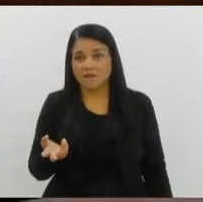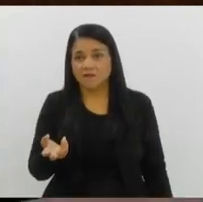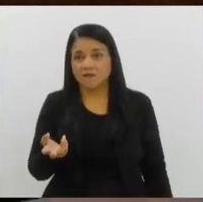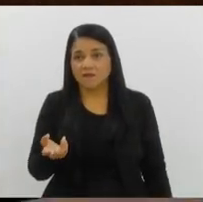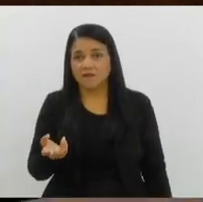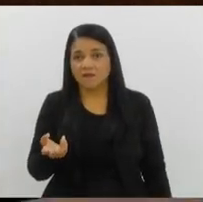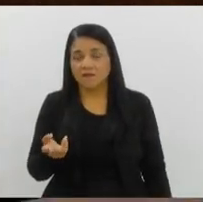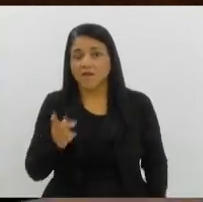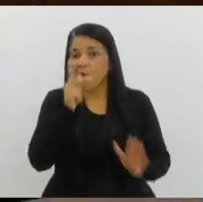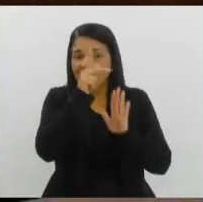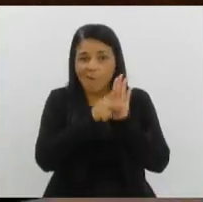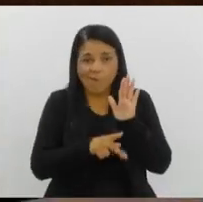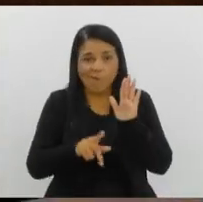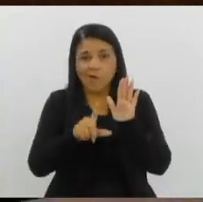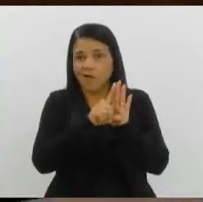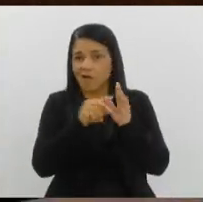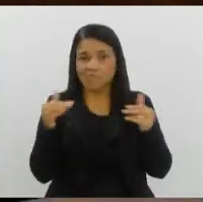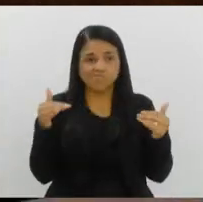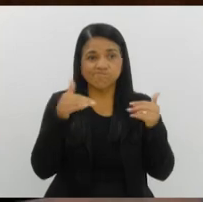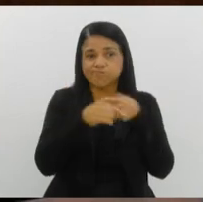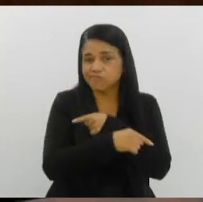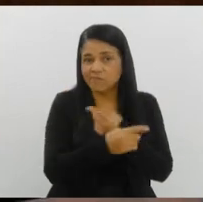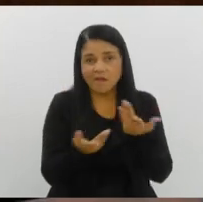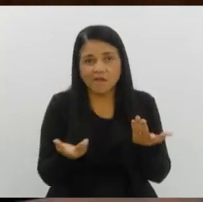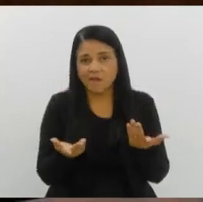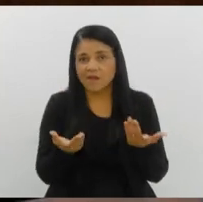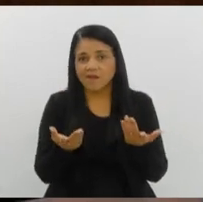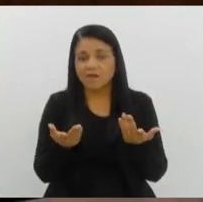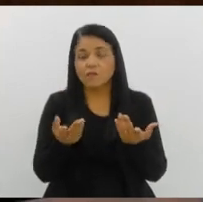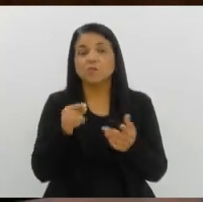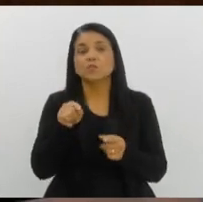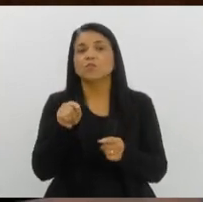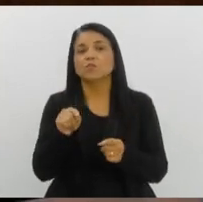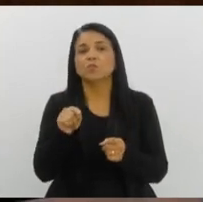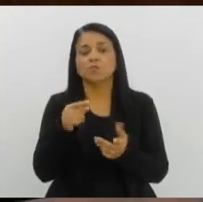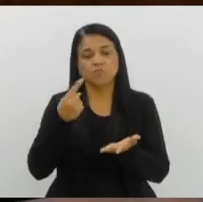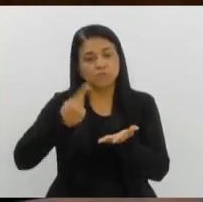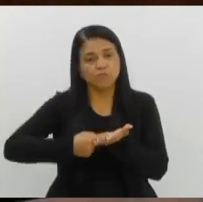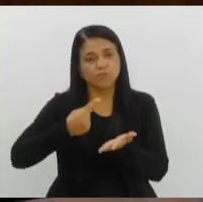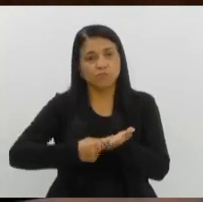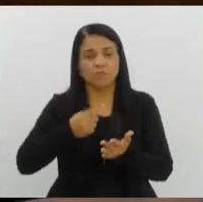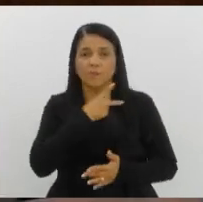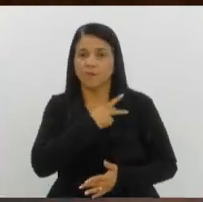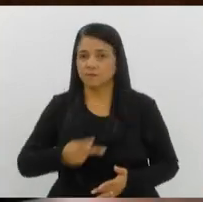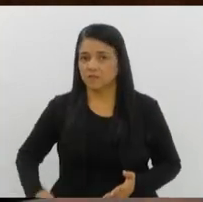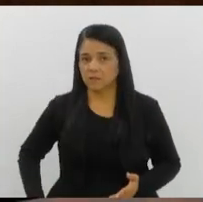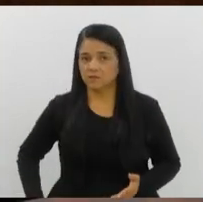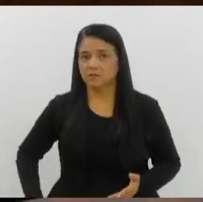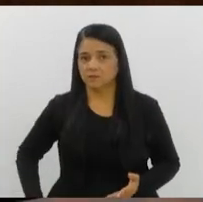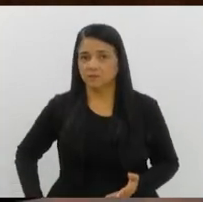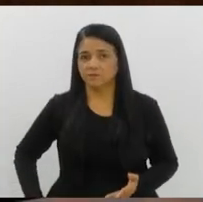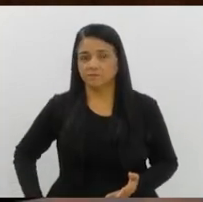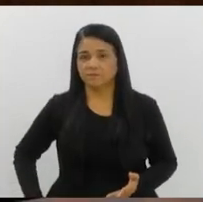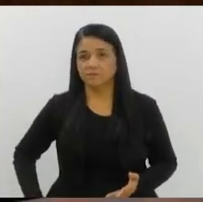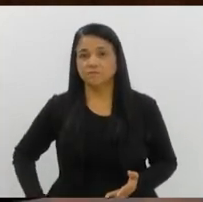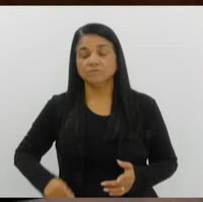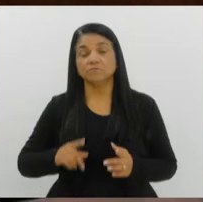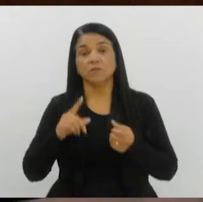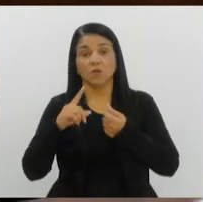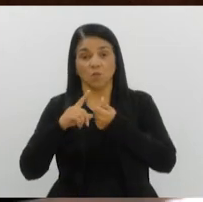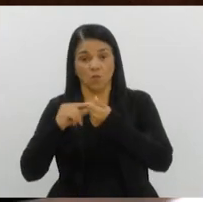O projeto não está de acordo com o que o presidente propôs. E depois vem novamente outro